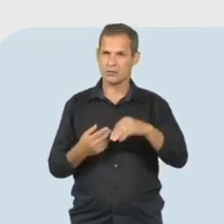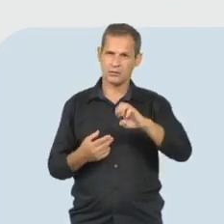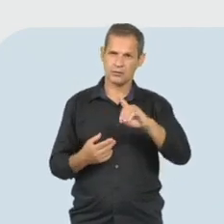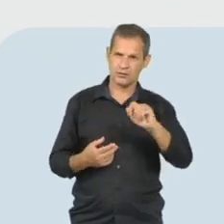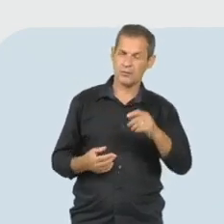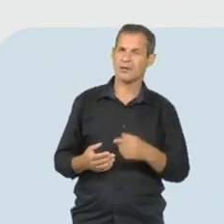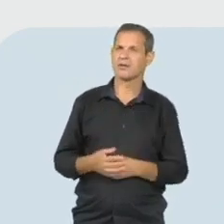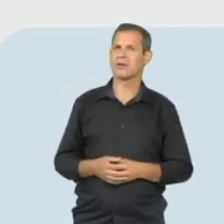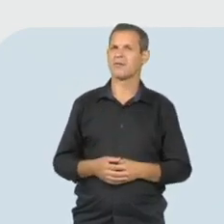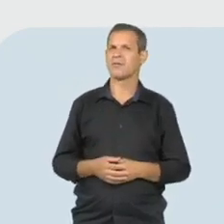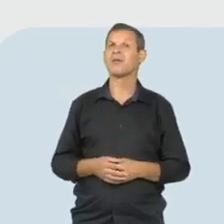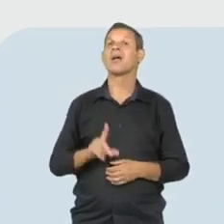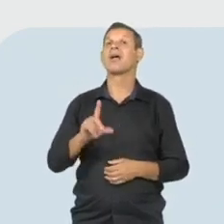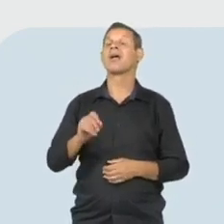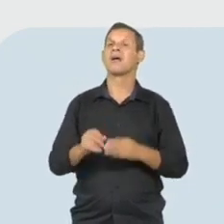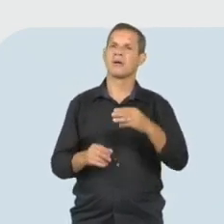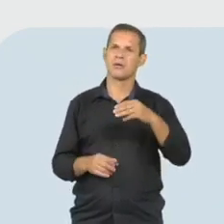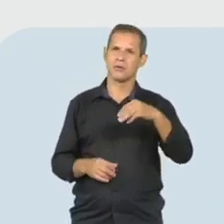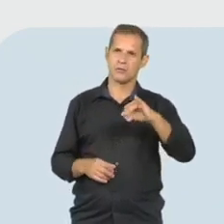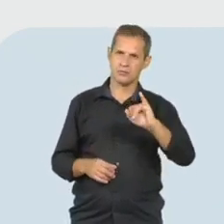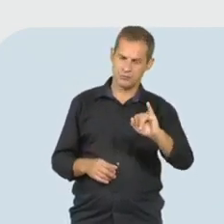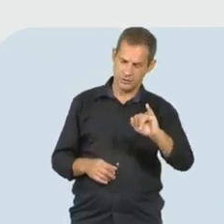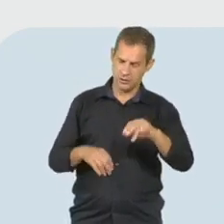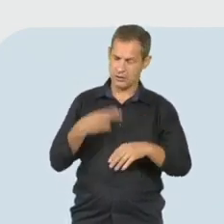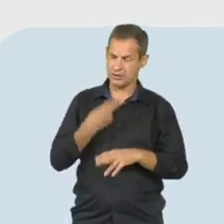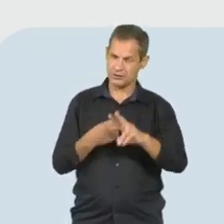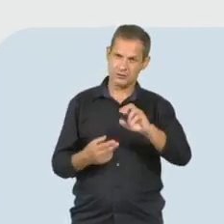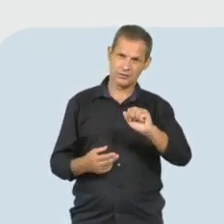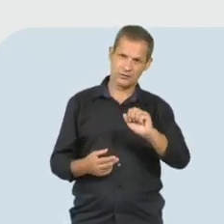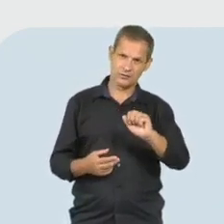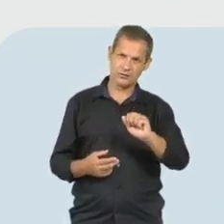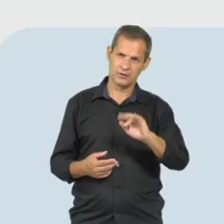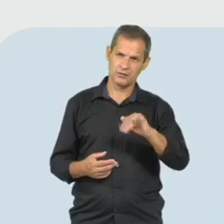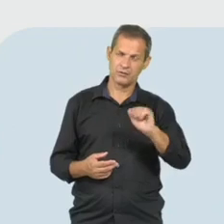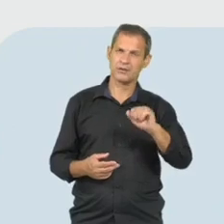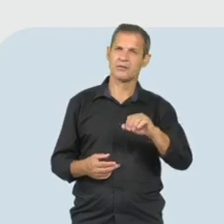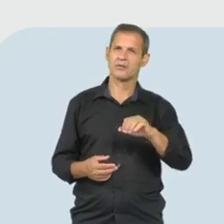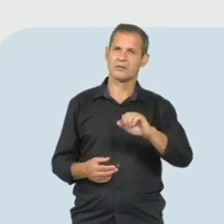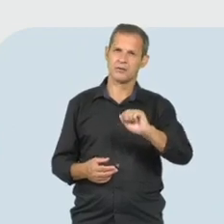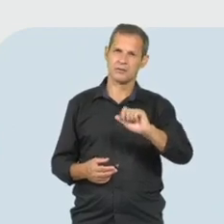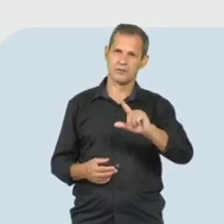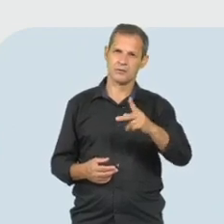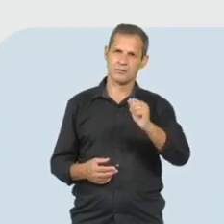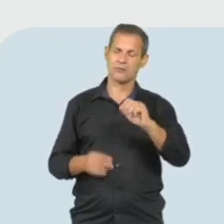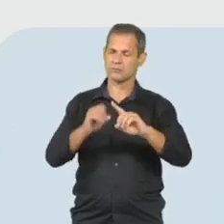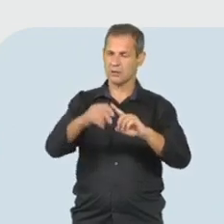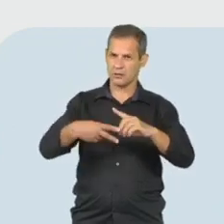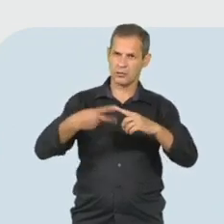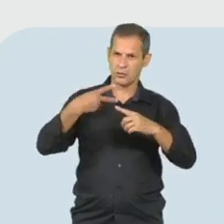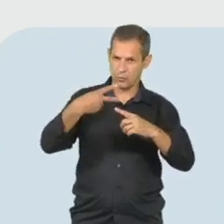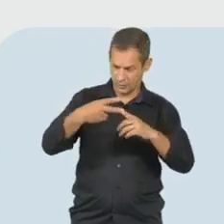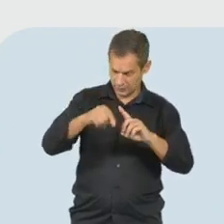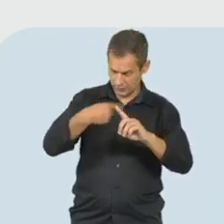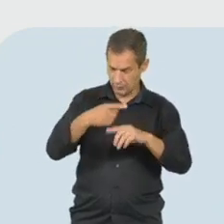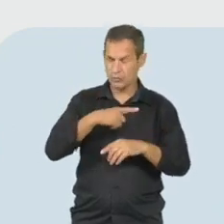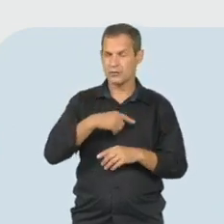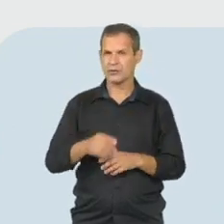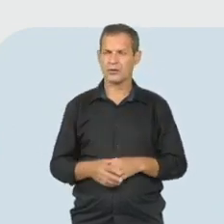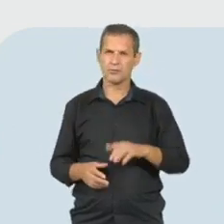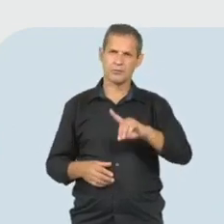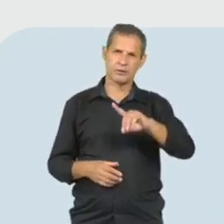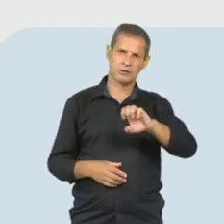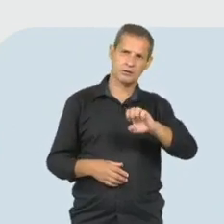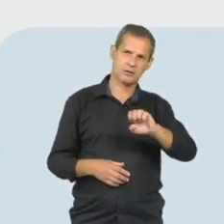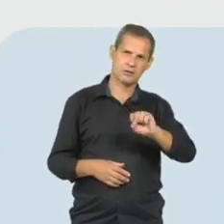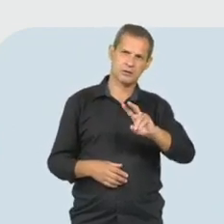vai passar a ser o mi, a nossa variância vai ser o alfa aqui elevado ao quadrado e depois nós vamos ter o desvio padrão aqui.